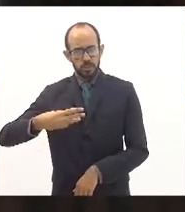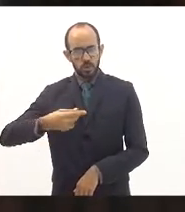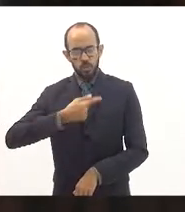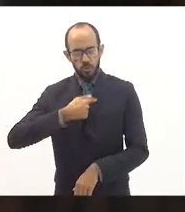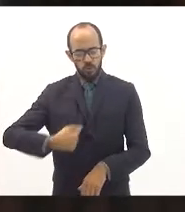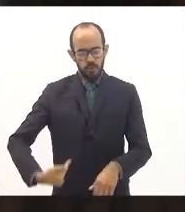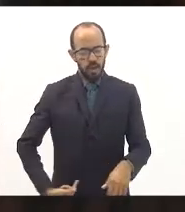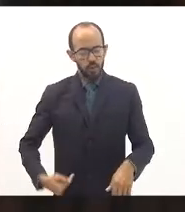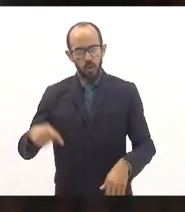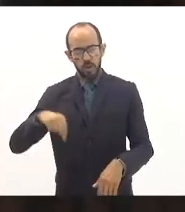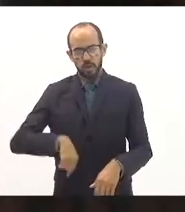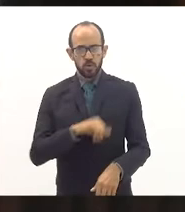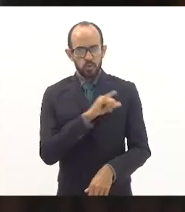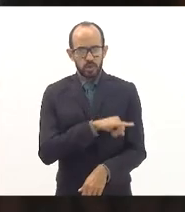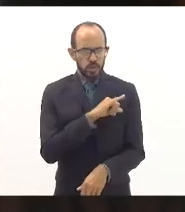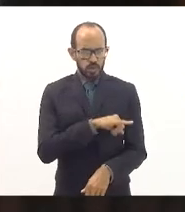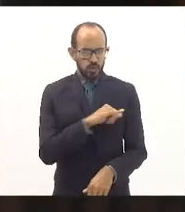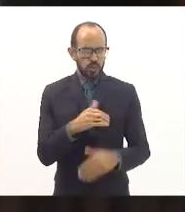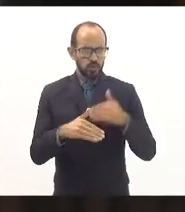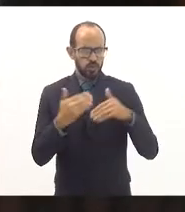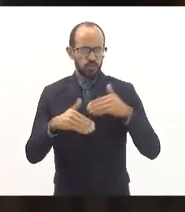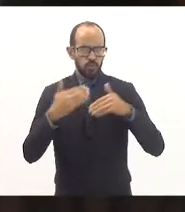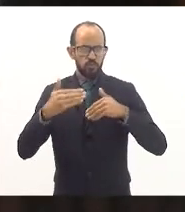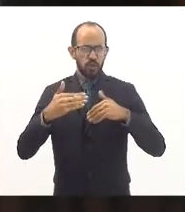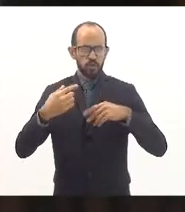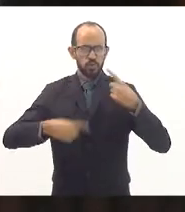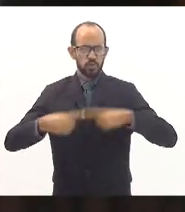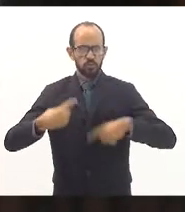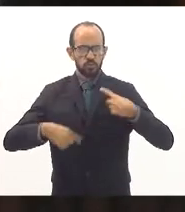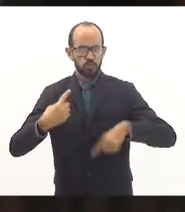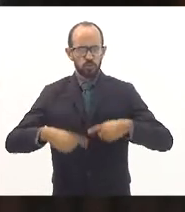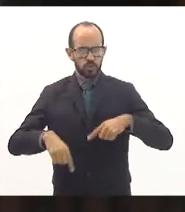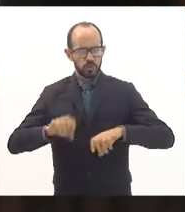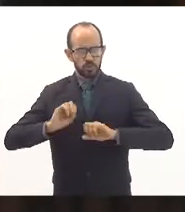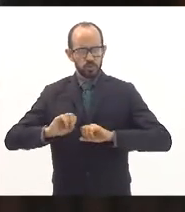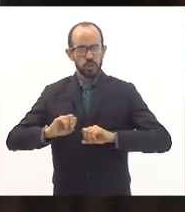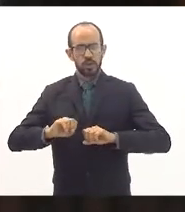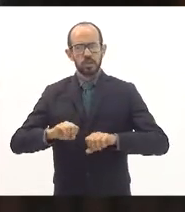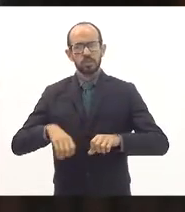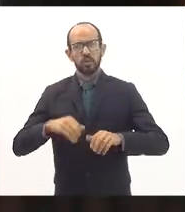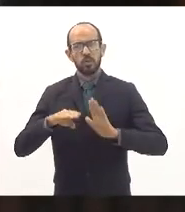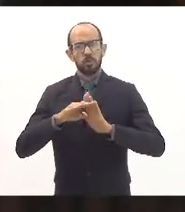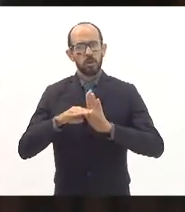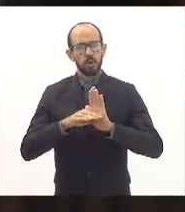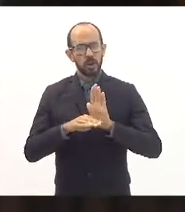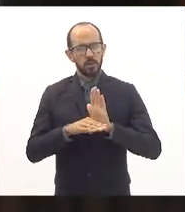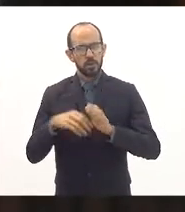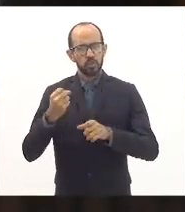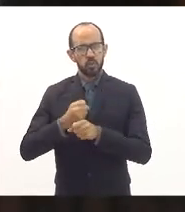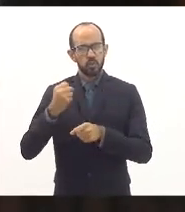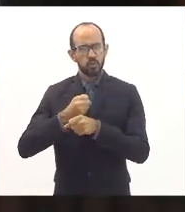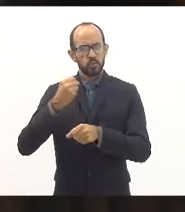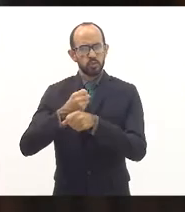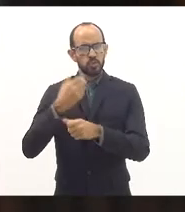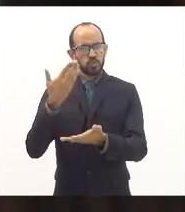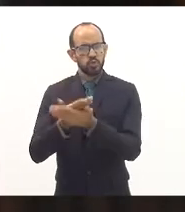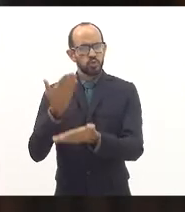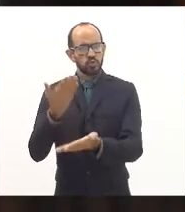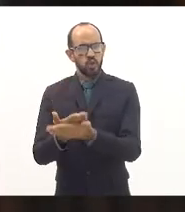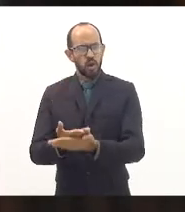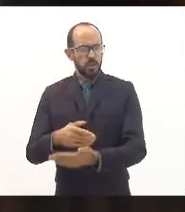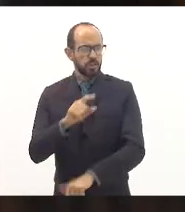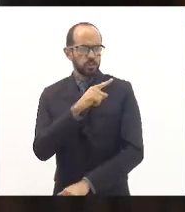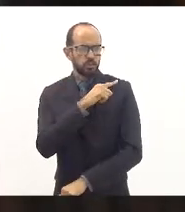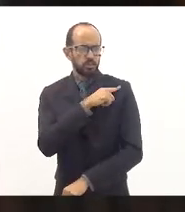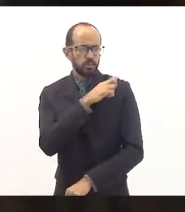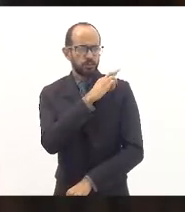suas políticas educacionais em uma escala maior, com um ambicioso programa de construção de grandes escolas de ensino médio,